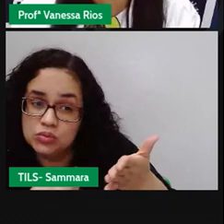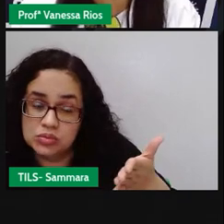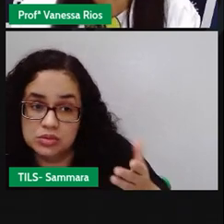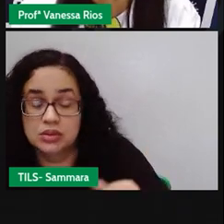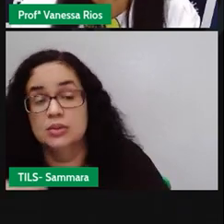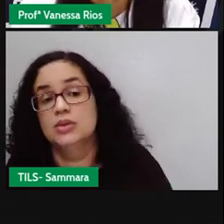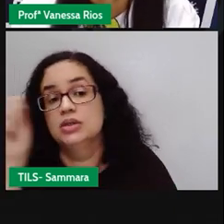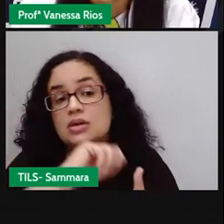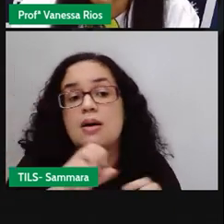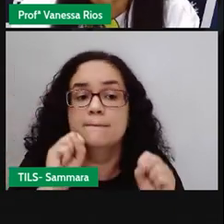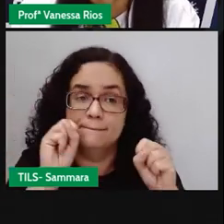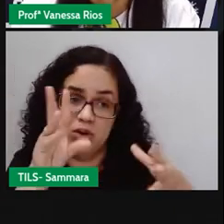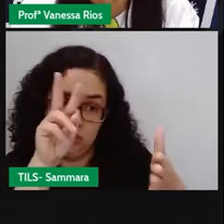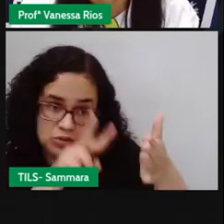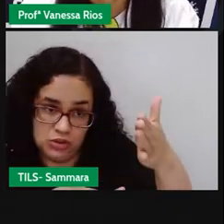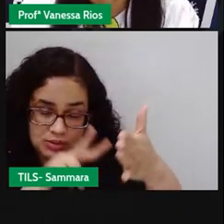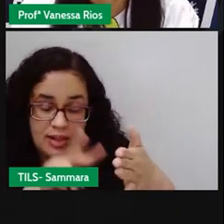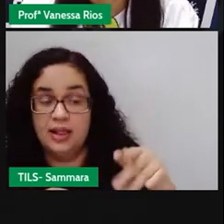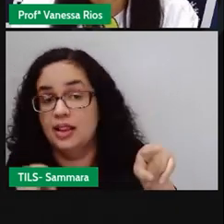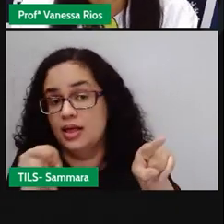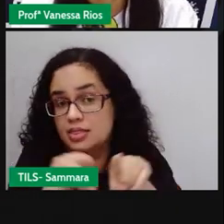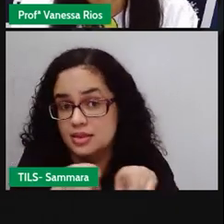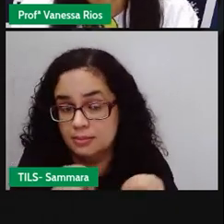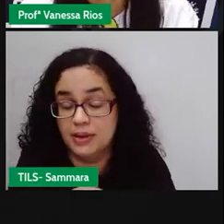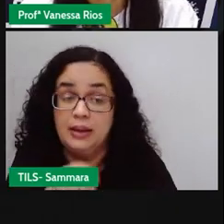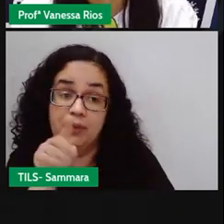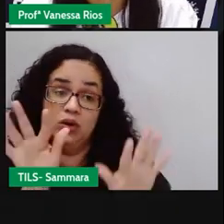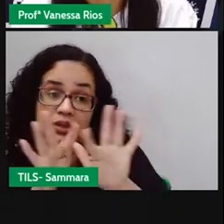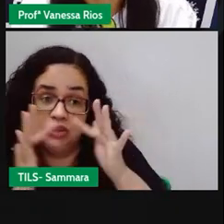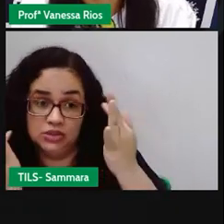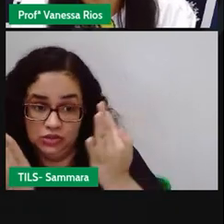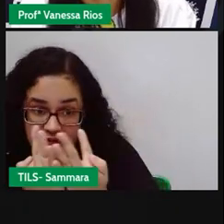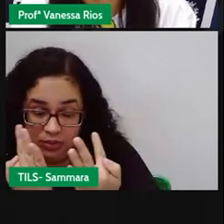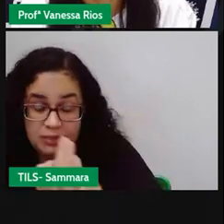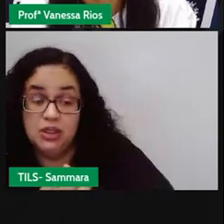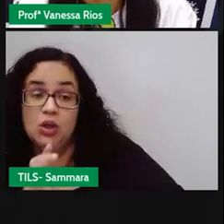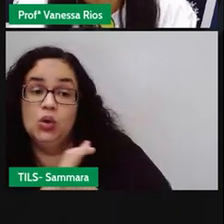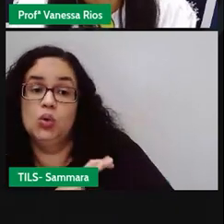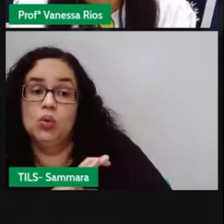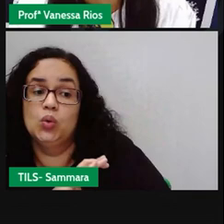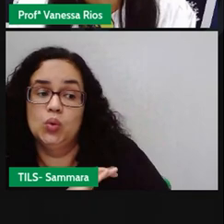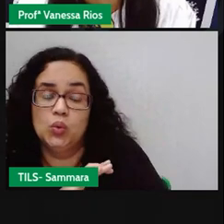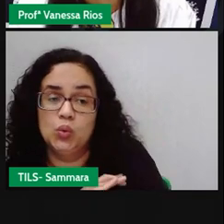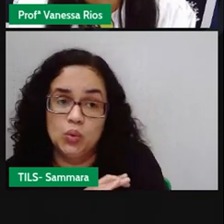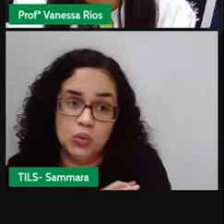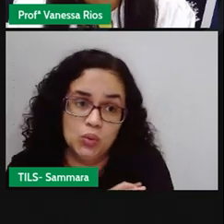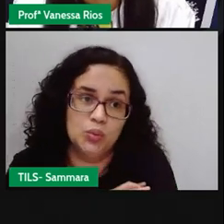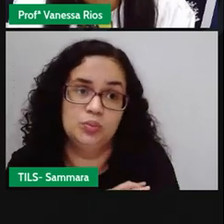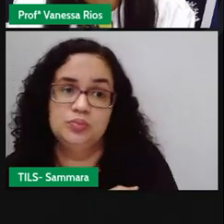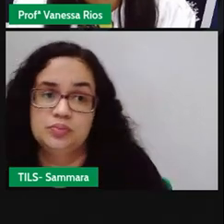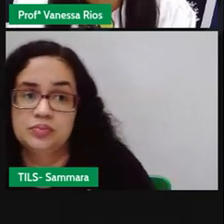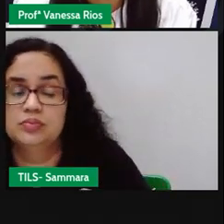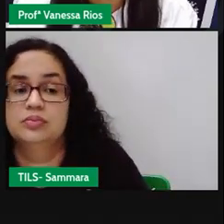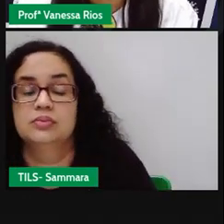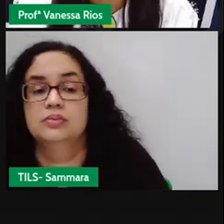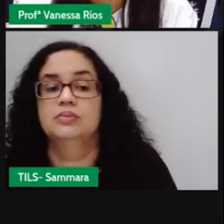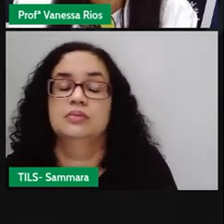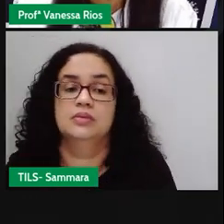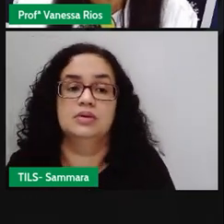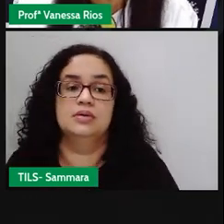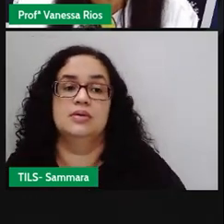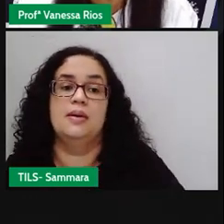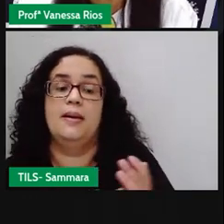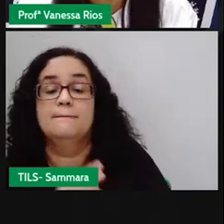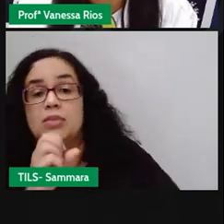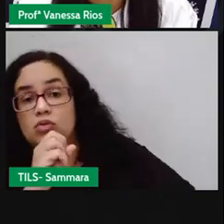que escrever, você pode ler também, né? Para alguém da sua família, para algum colega, para que eles deem a